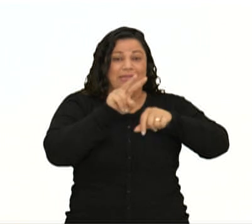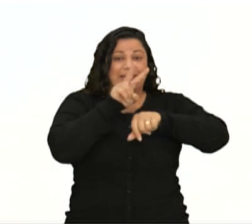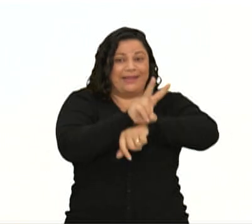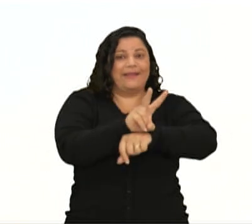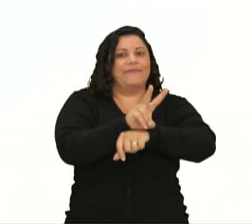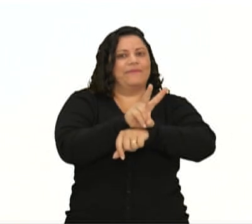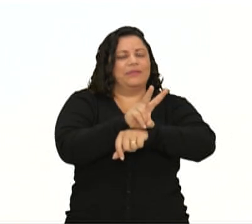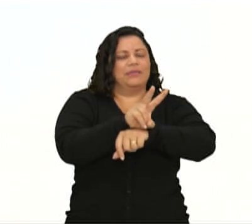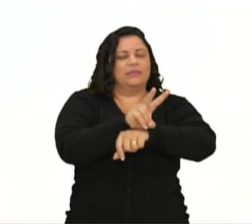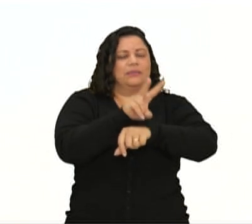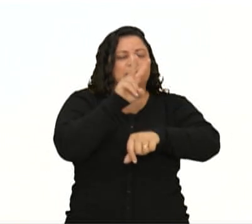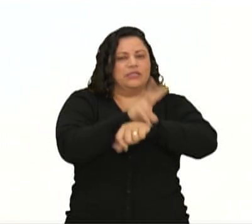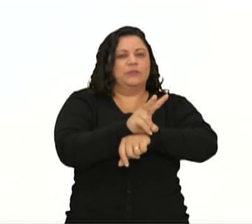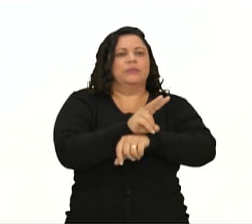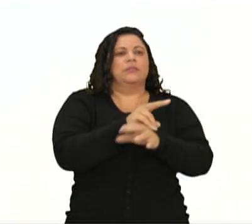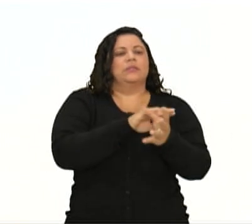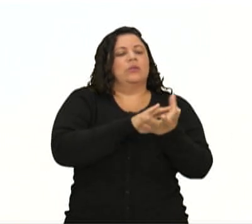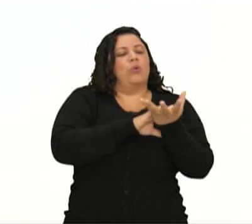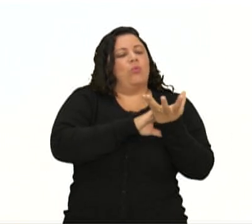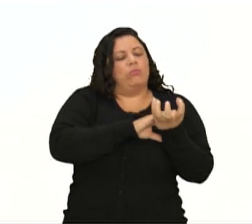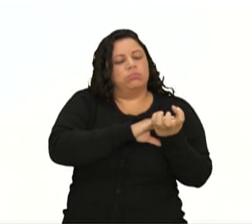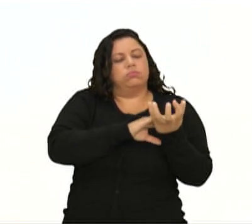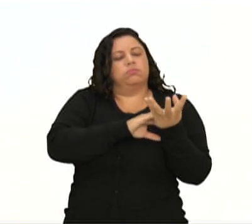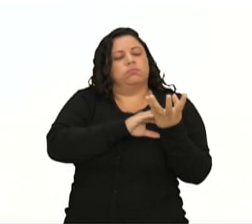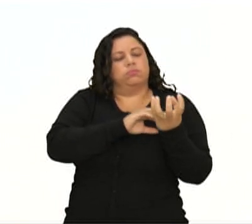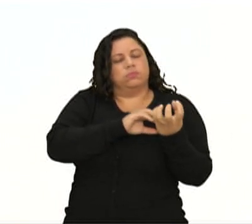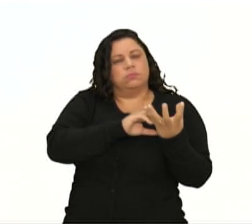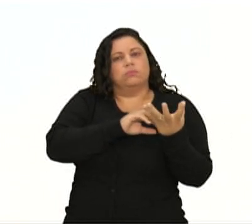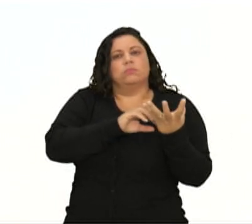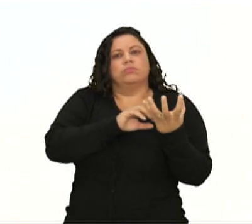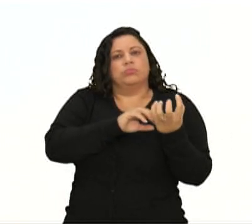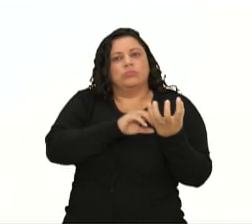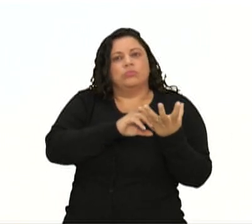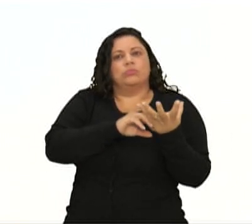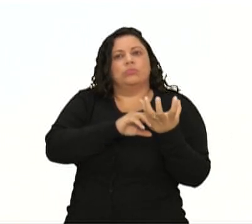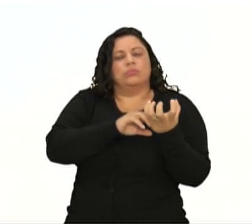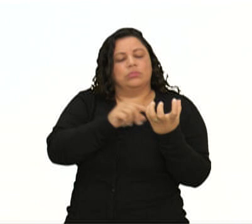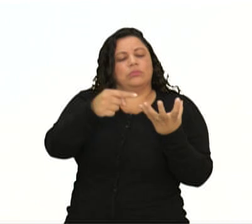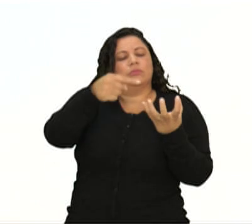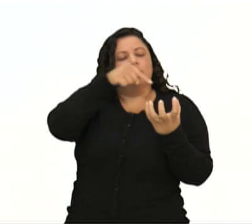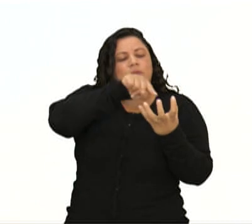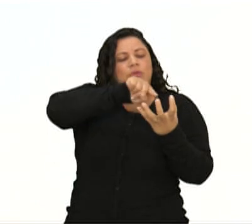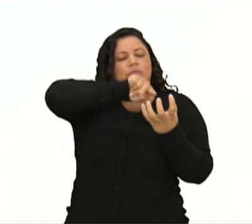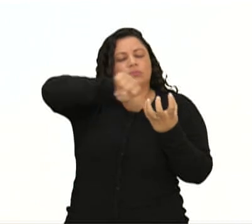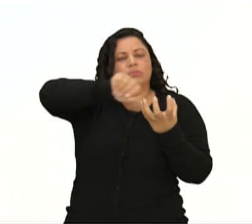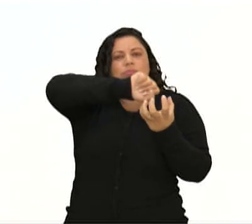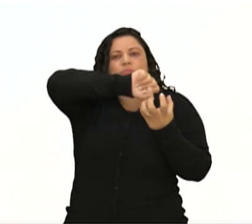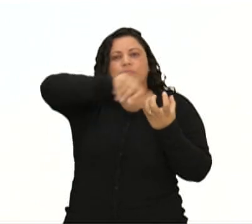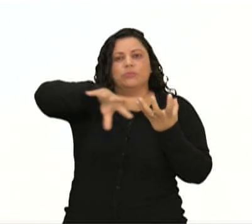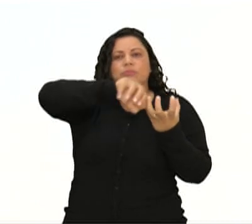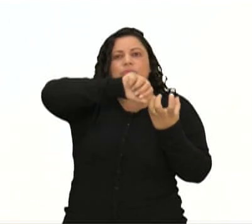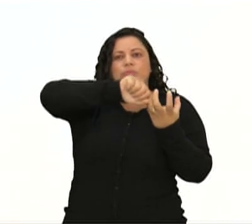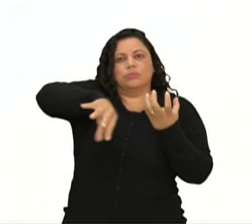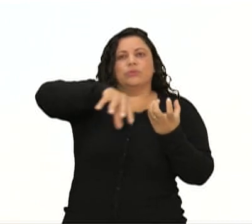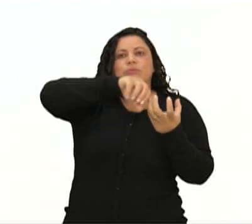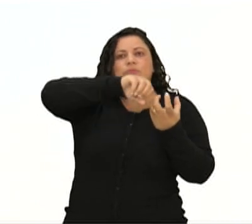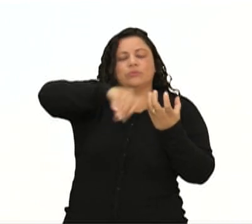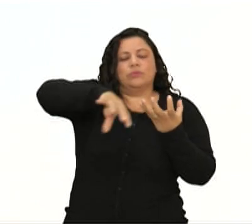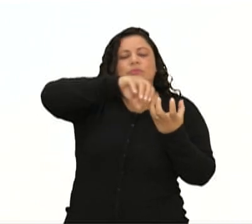pulsando, bombeando, que o sangue saia dali do ventrículo e vá ser jogado para a